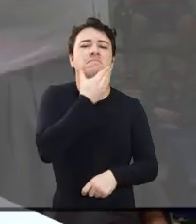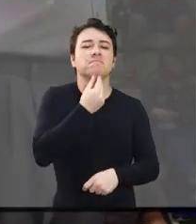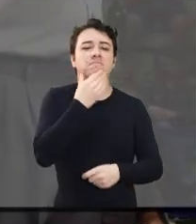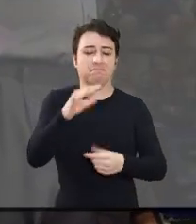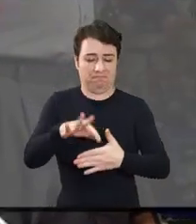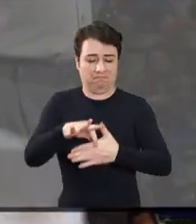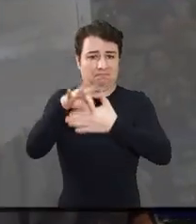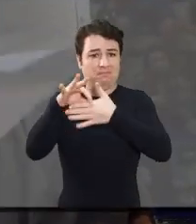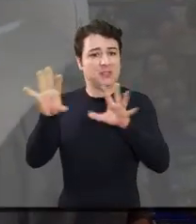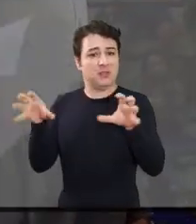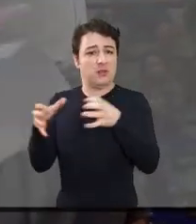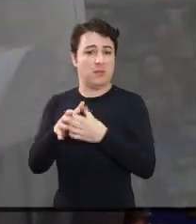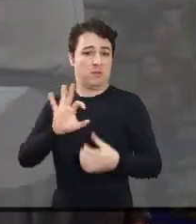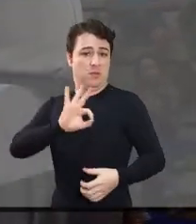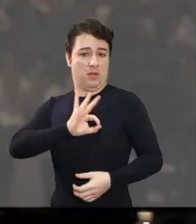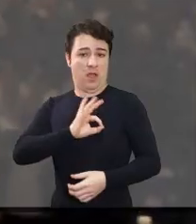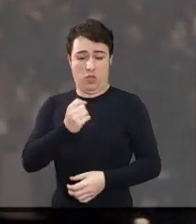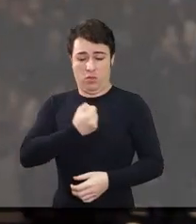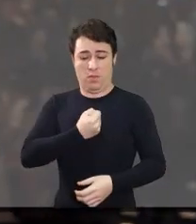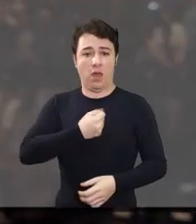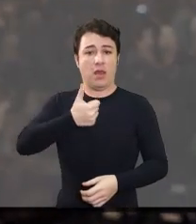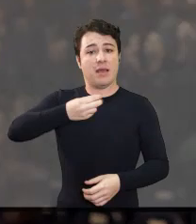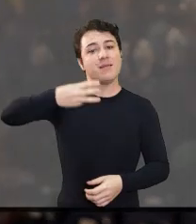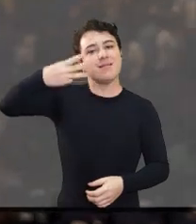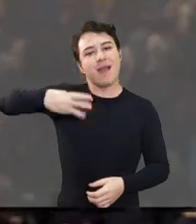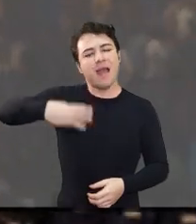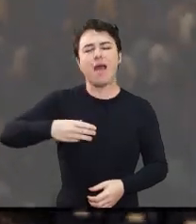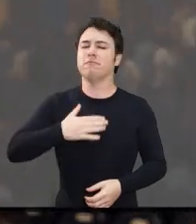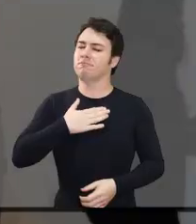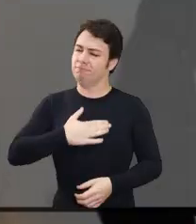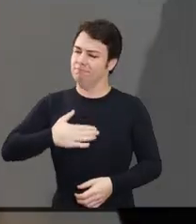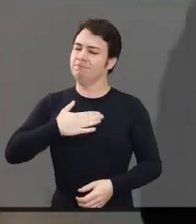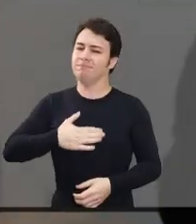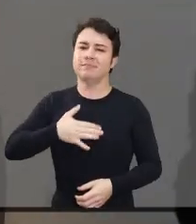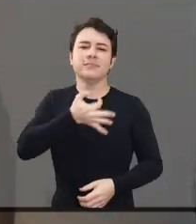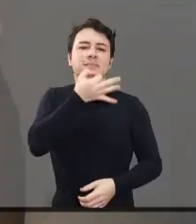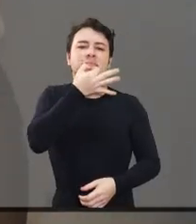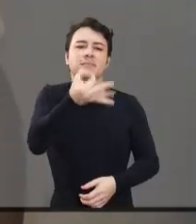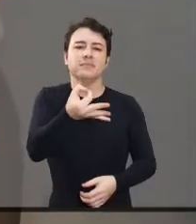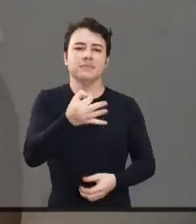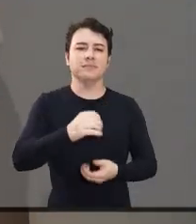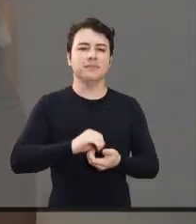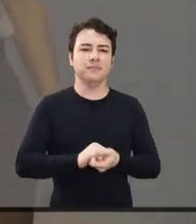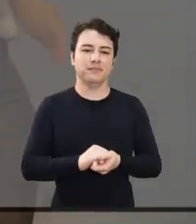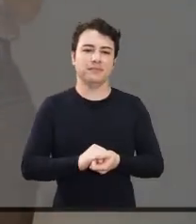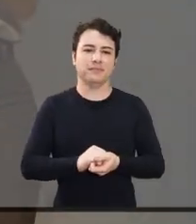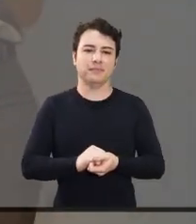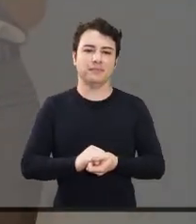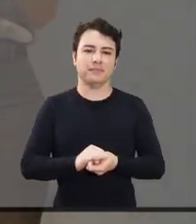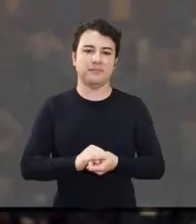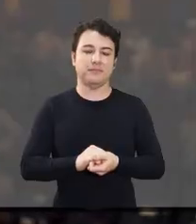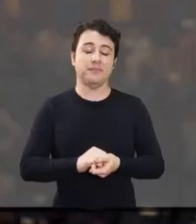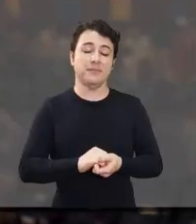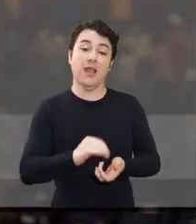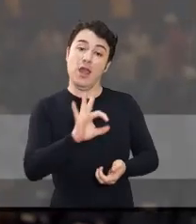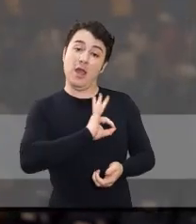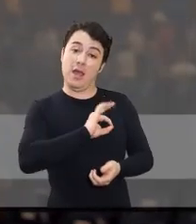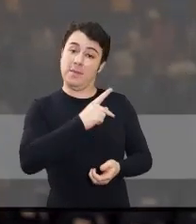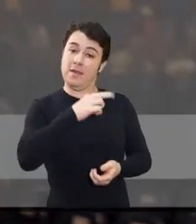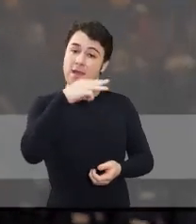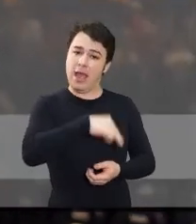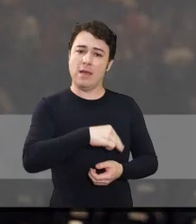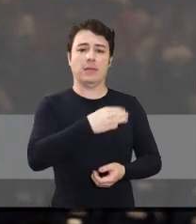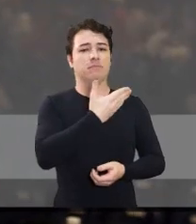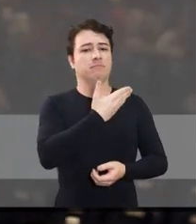o segredo do sucesso da iniciativa. O comandante do 13º Batalhão está satisfeito com o resultado. Tendo em vista que a